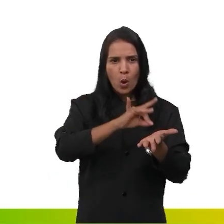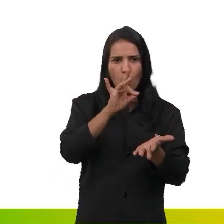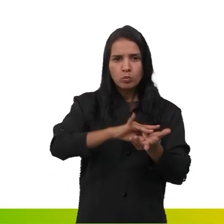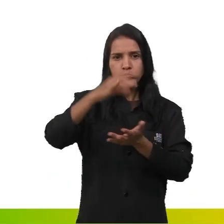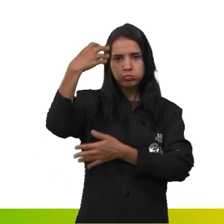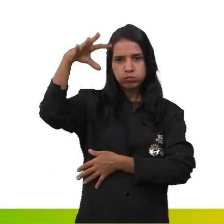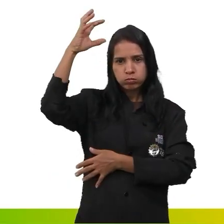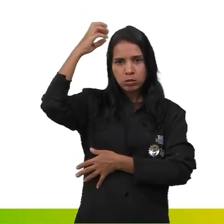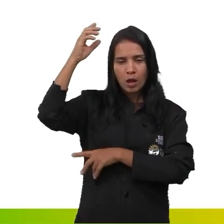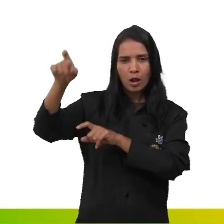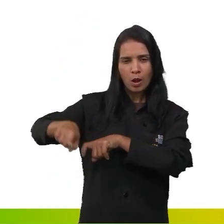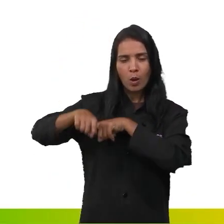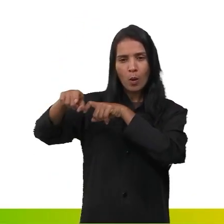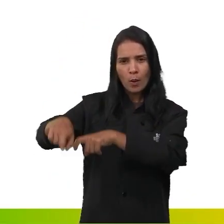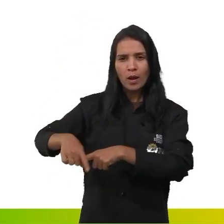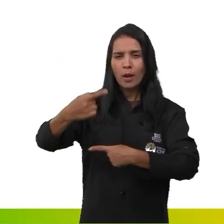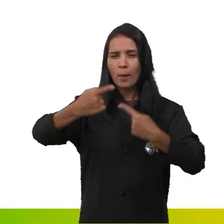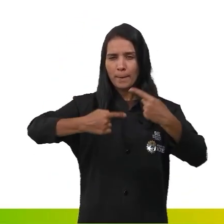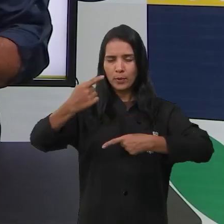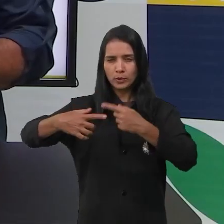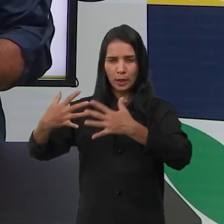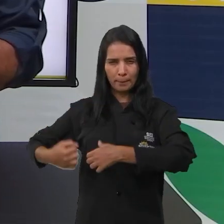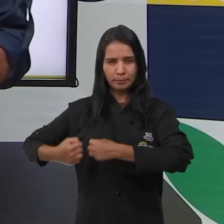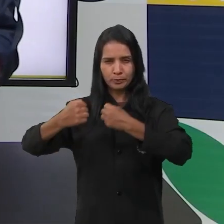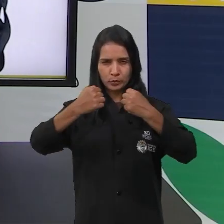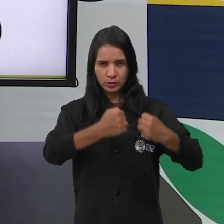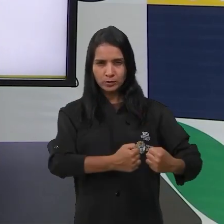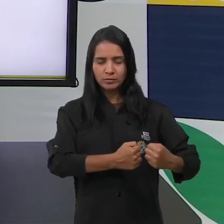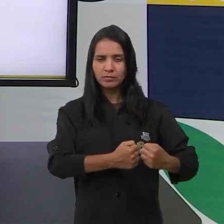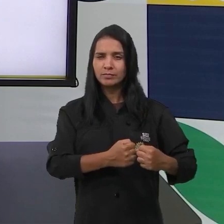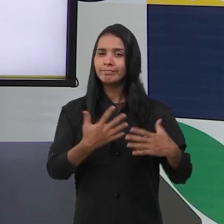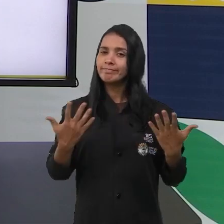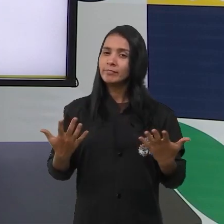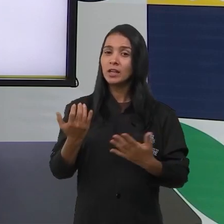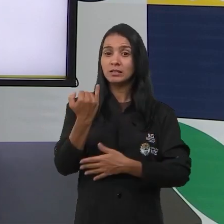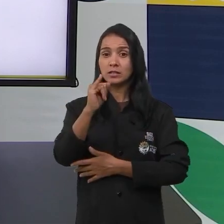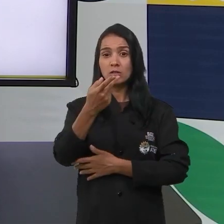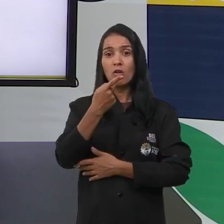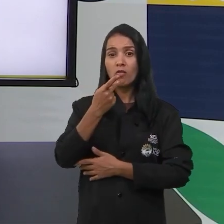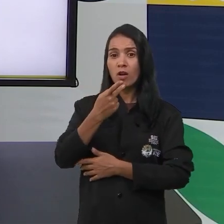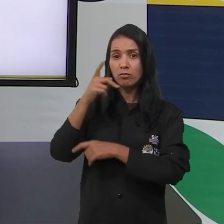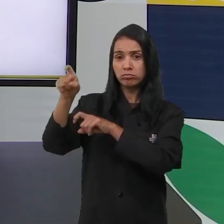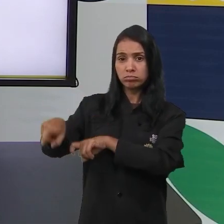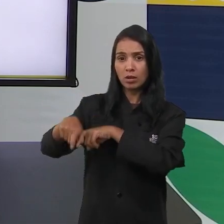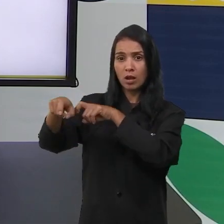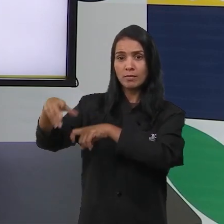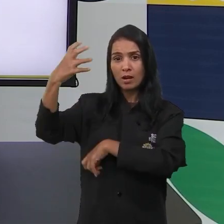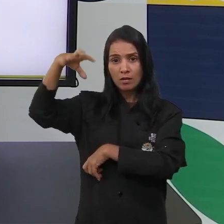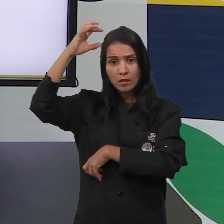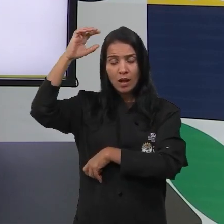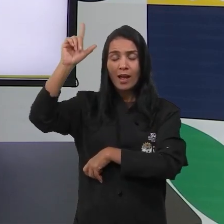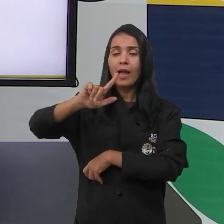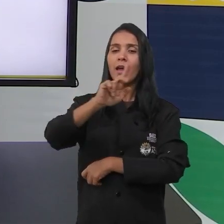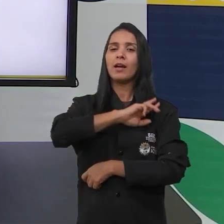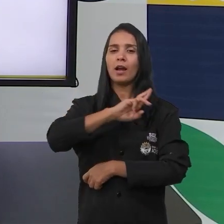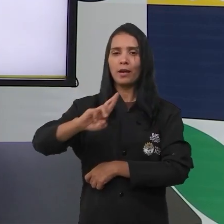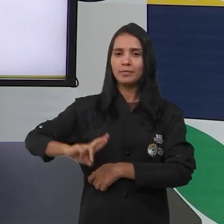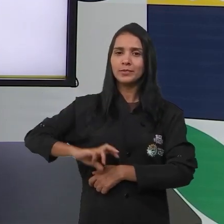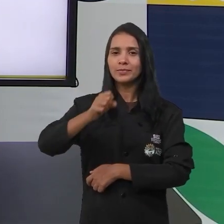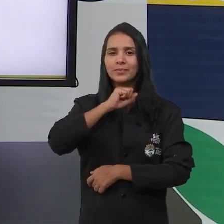nacional? Pessoal, quando nós falamos de oligarquias rurais, nós estamos falando da República Velha, que vai